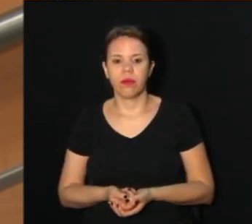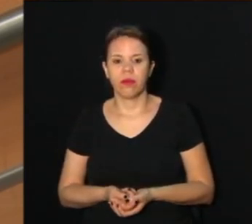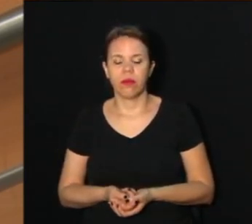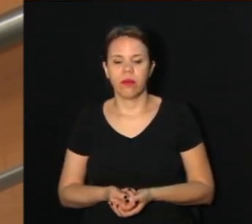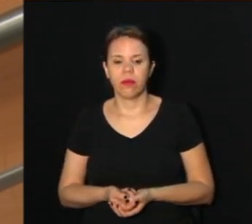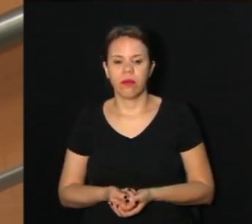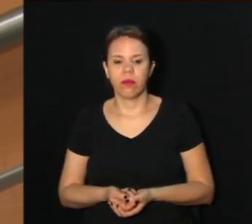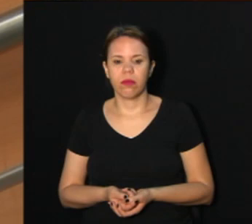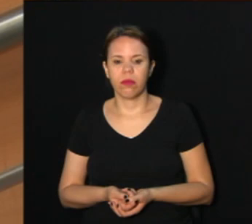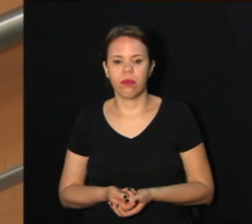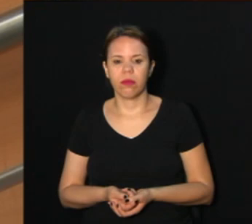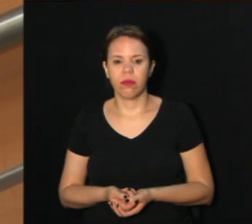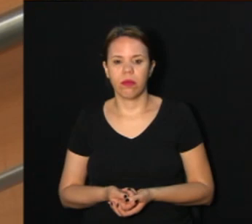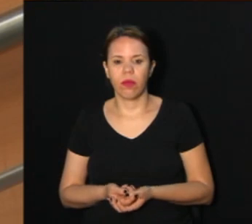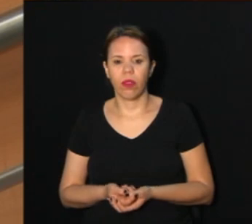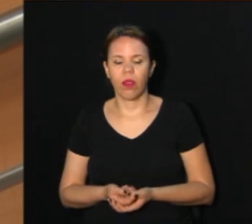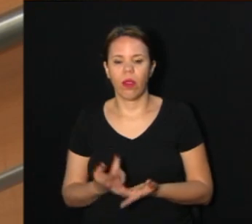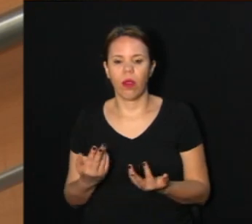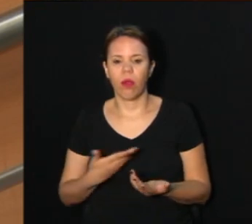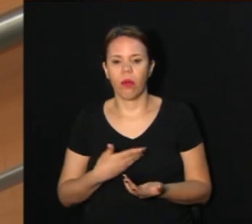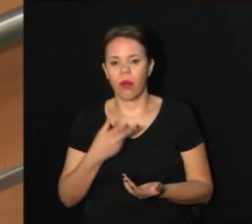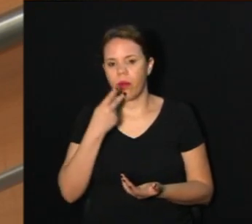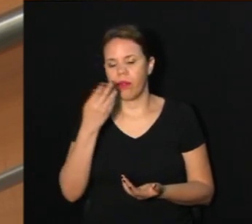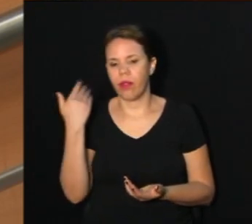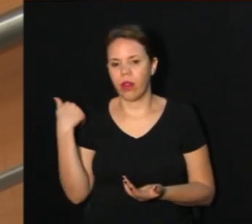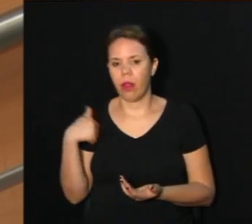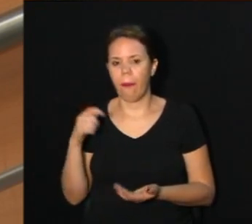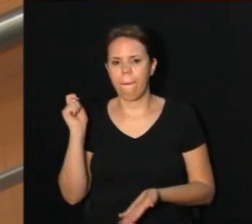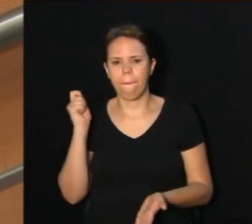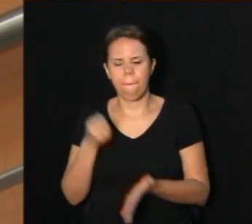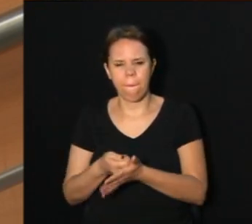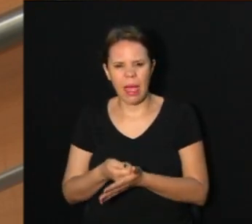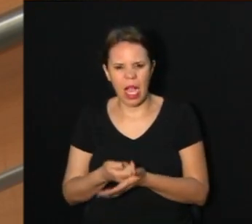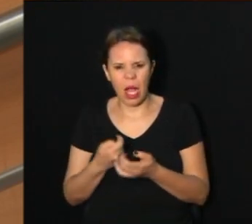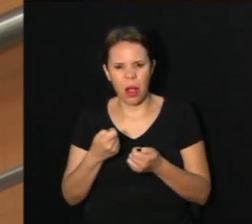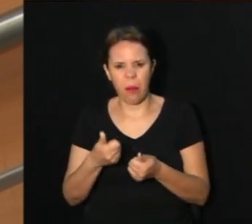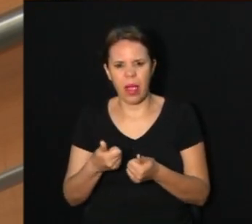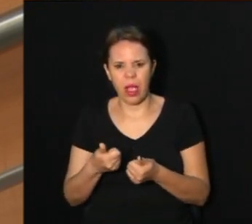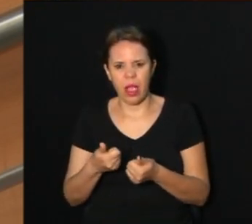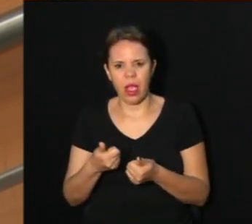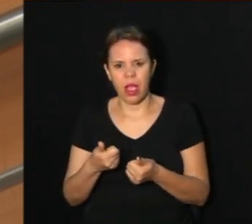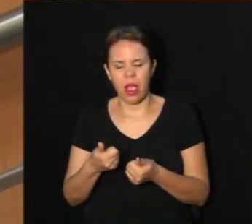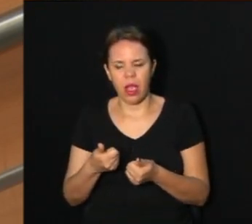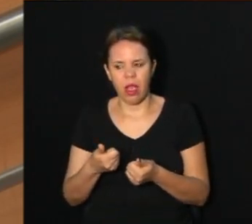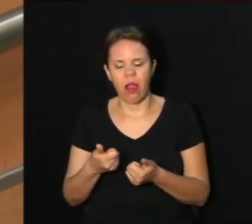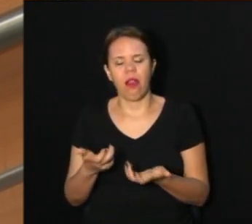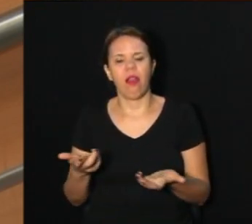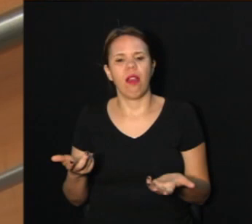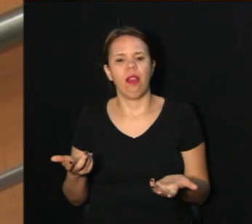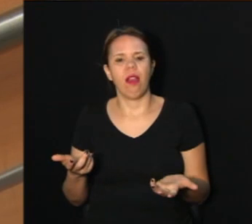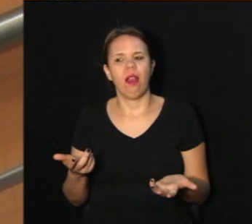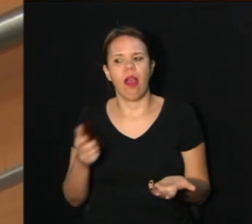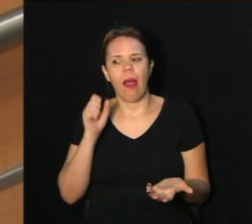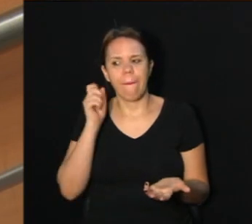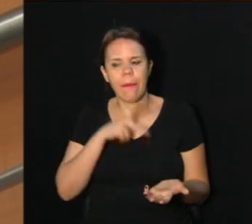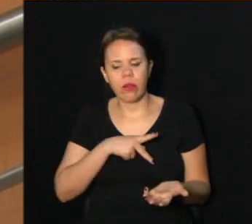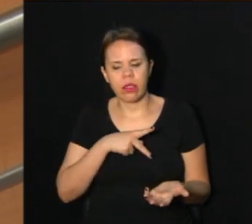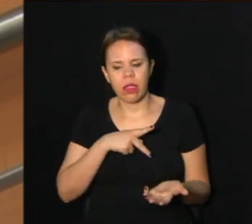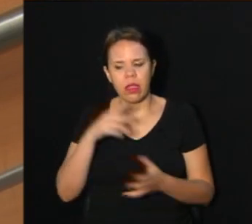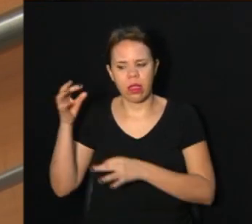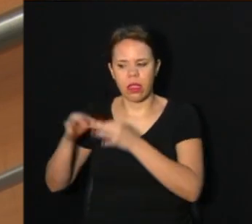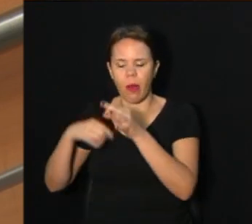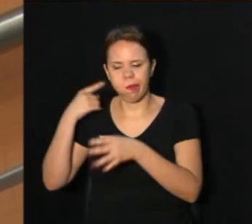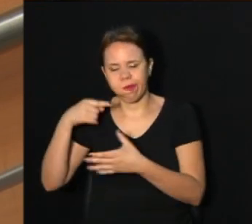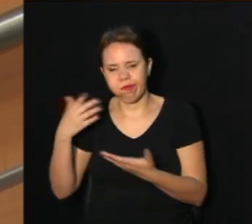Então, como falou o meu antecessor, pagar sucumbência a ex-procuradores, não são mais. Não